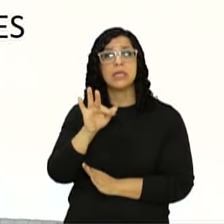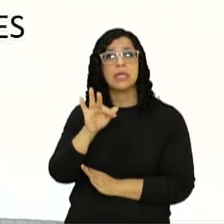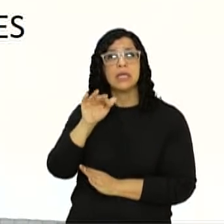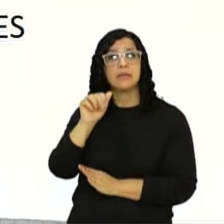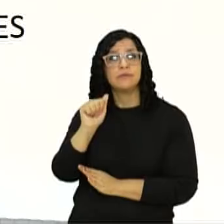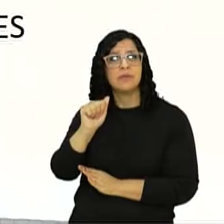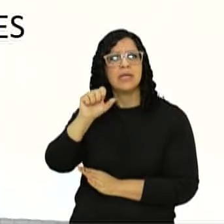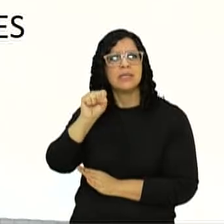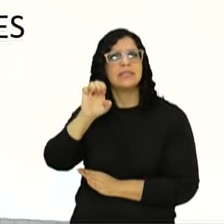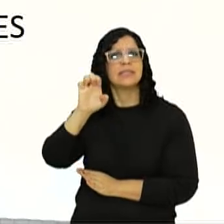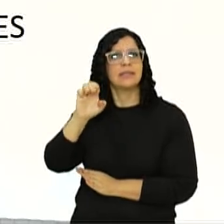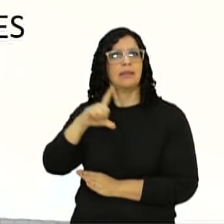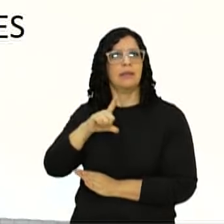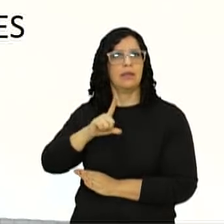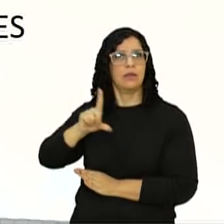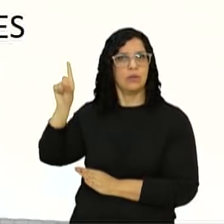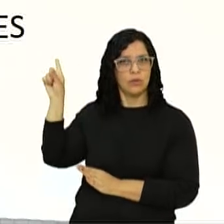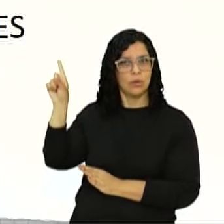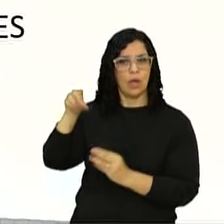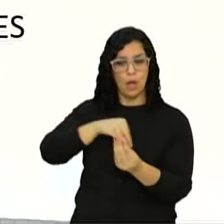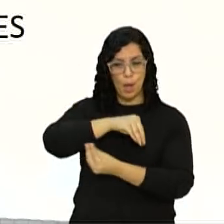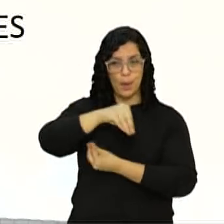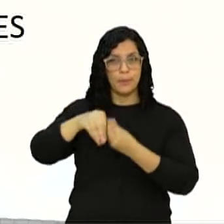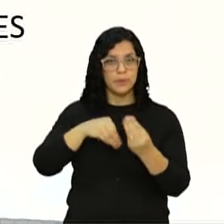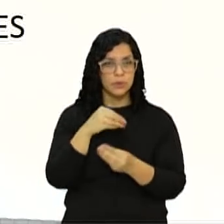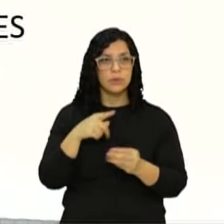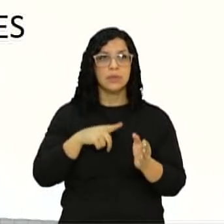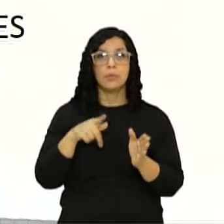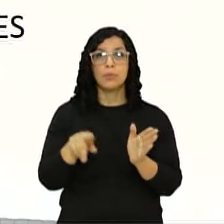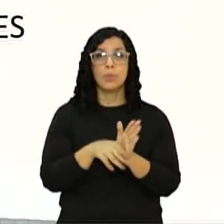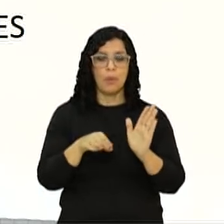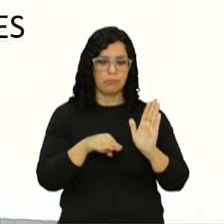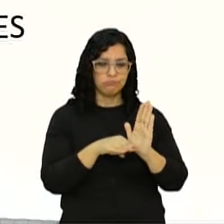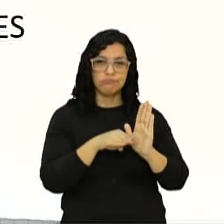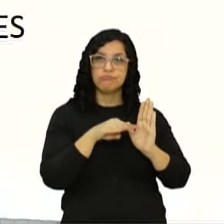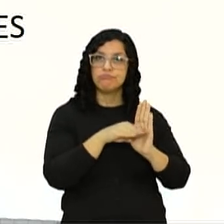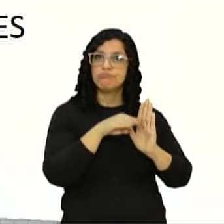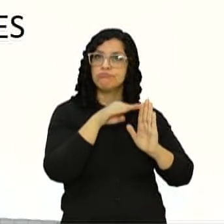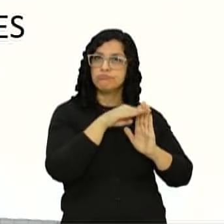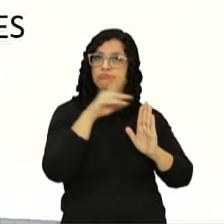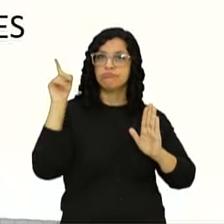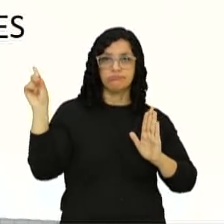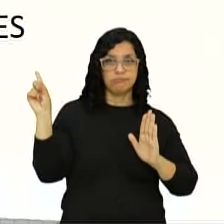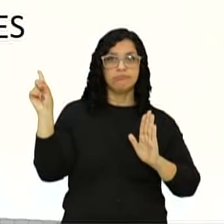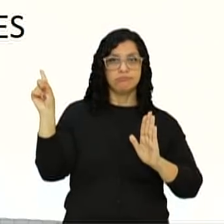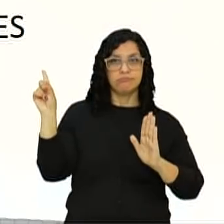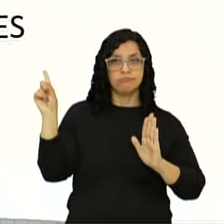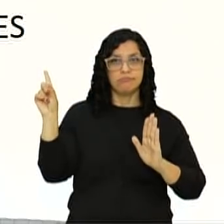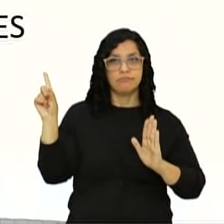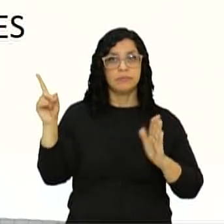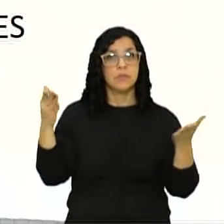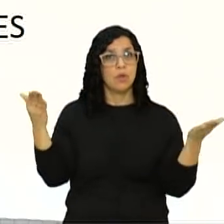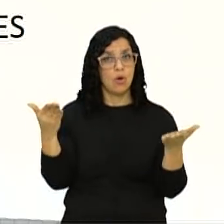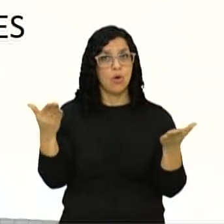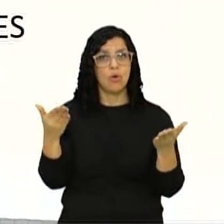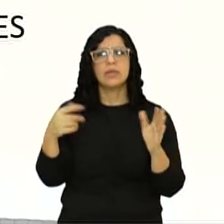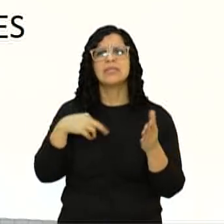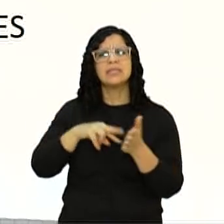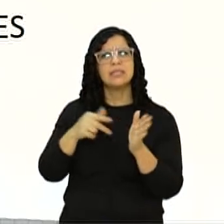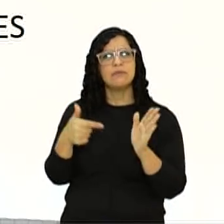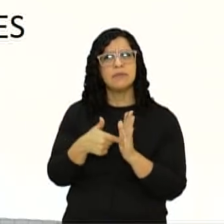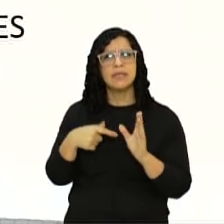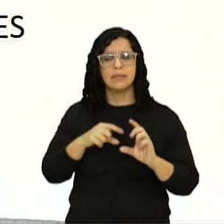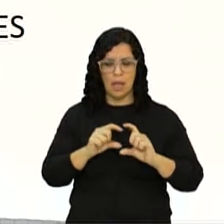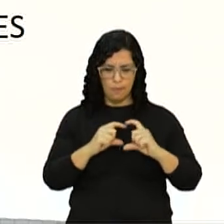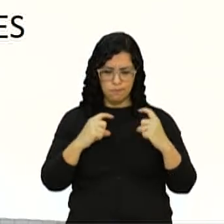a mistura homogênea e heterogênea de acordo com as suas fases. Fase é